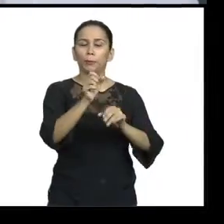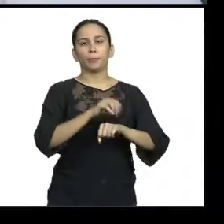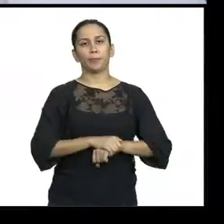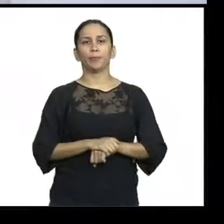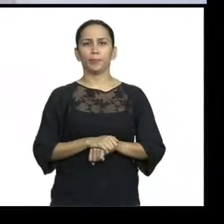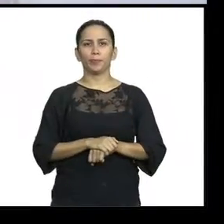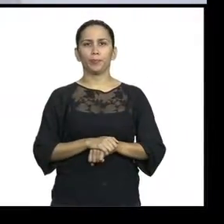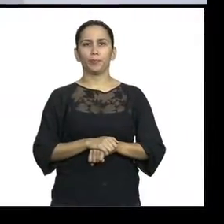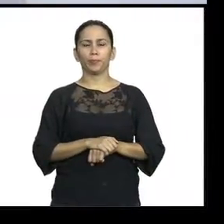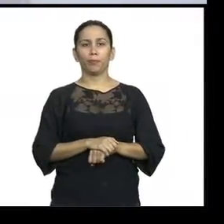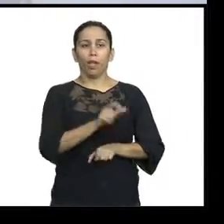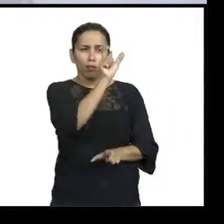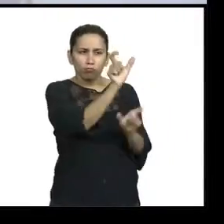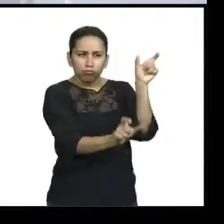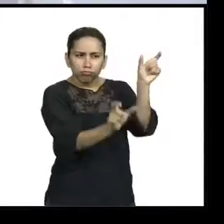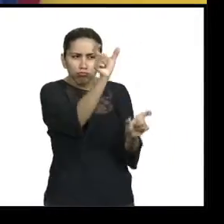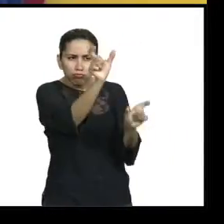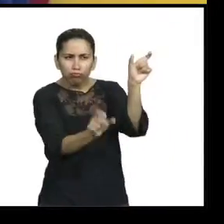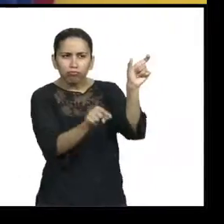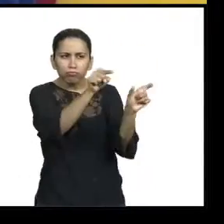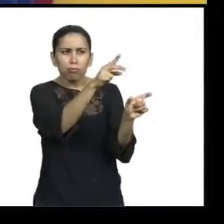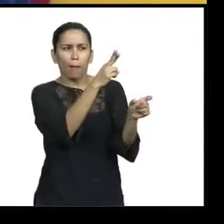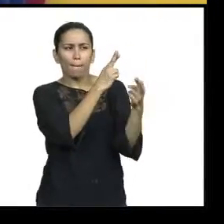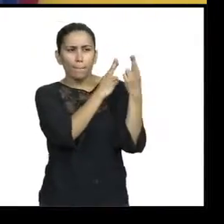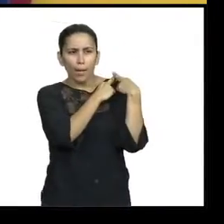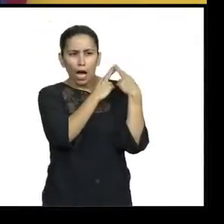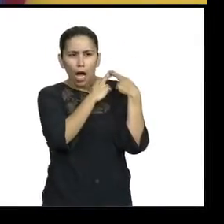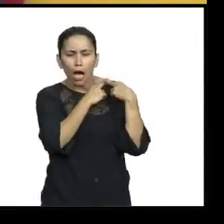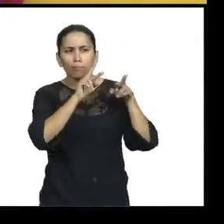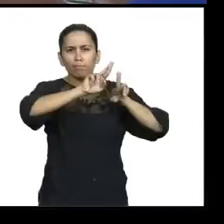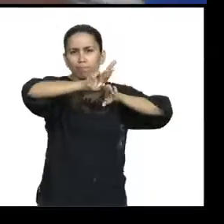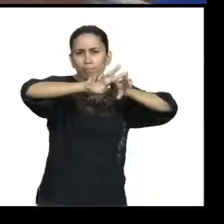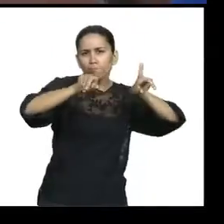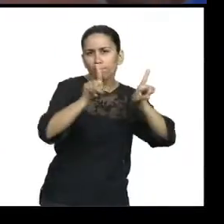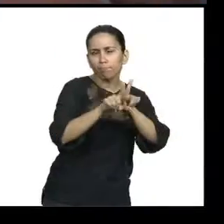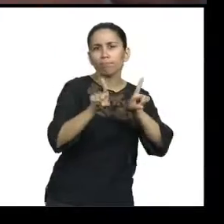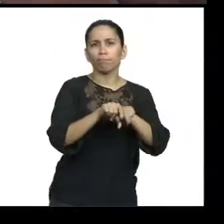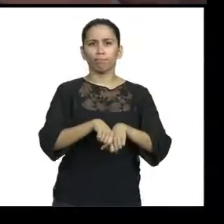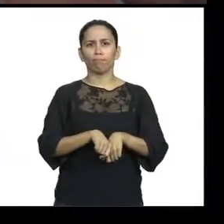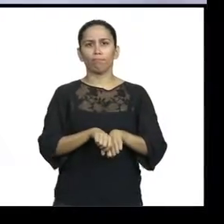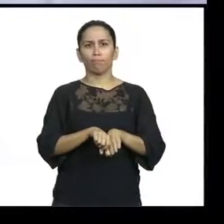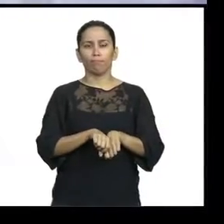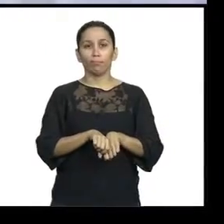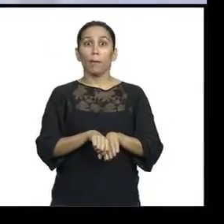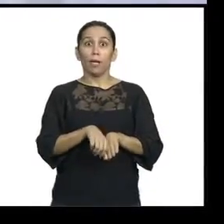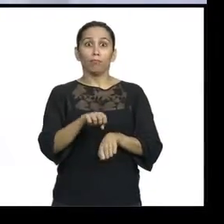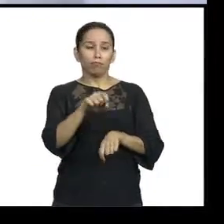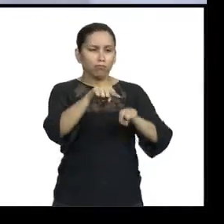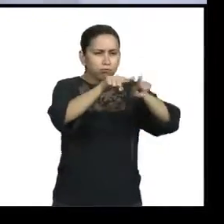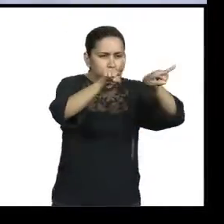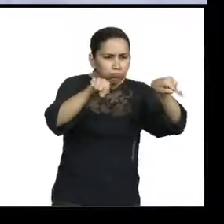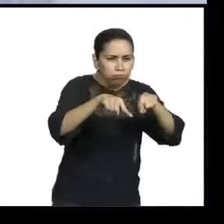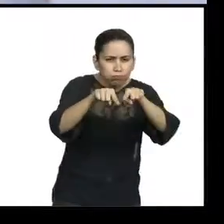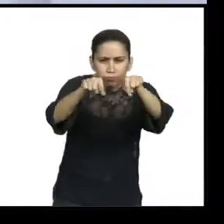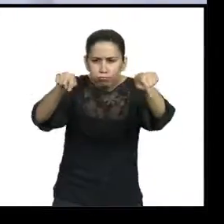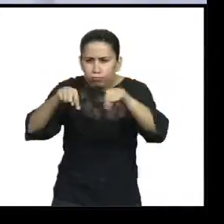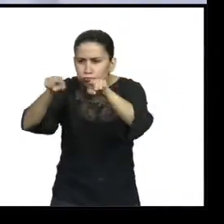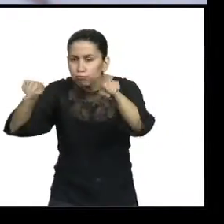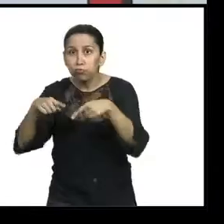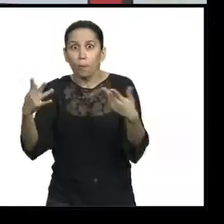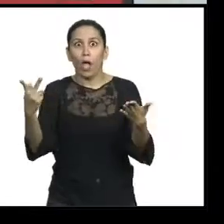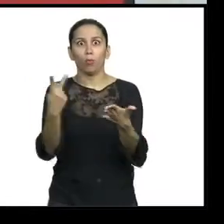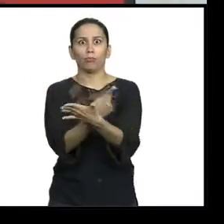os integrantes da equipe de emergência designados para cada ação, os possíveis cenários de emergência de acordo com a análise de